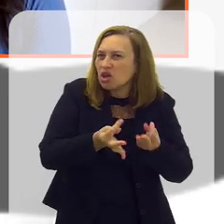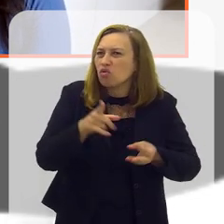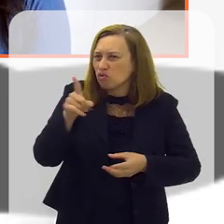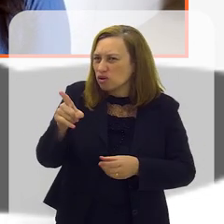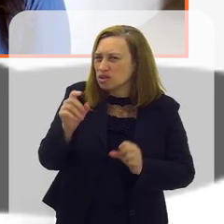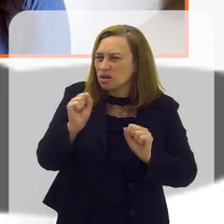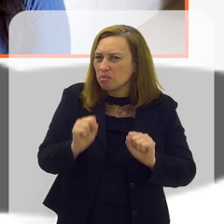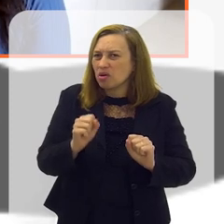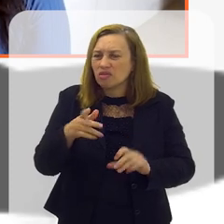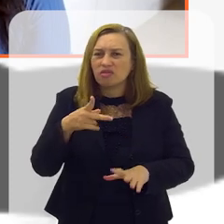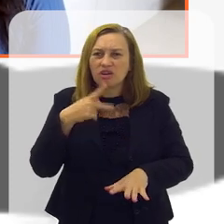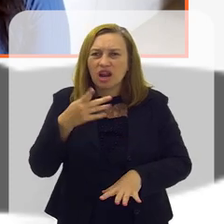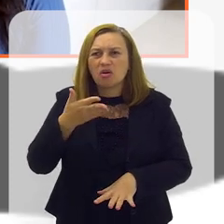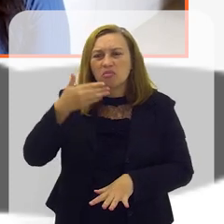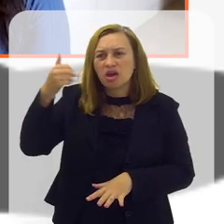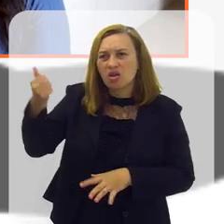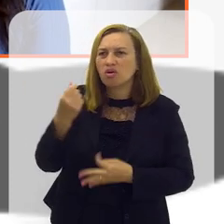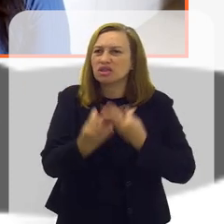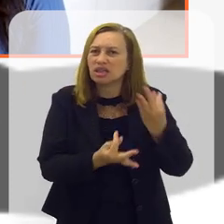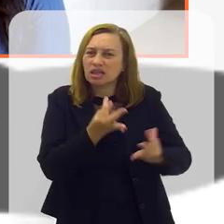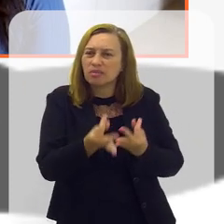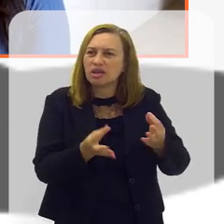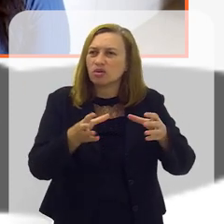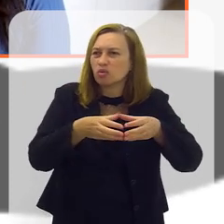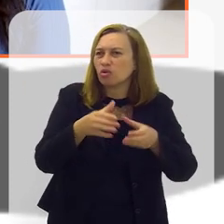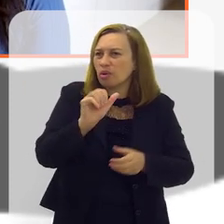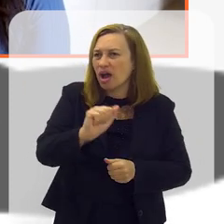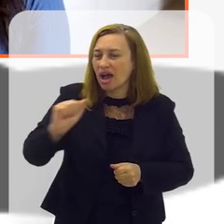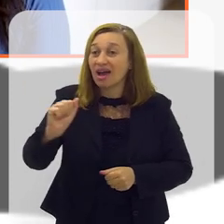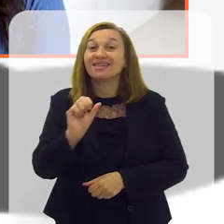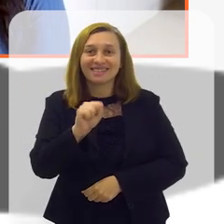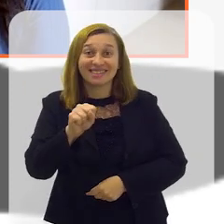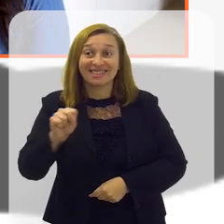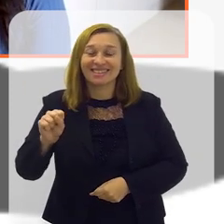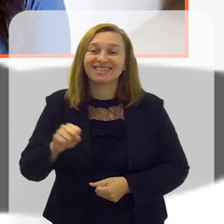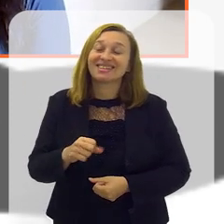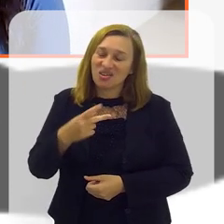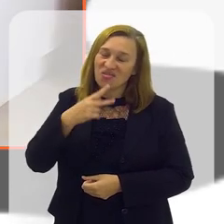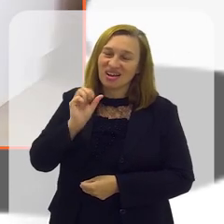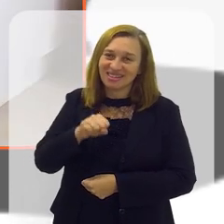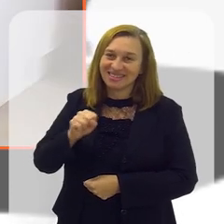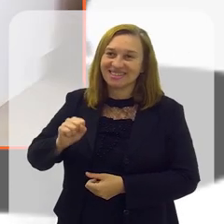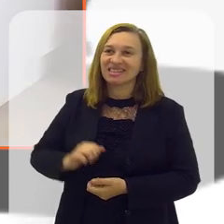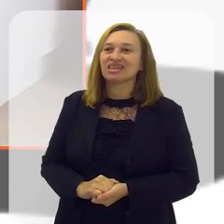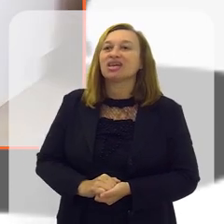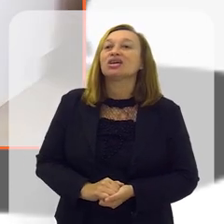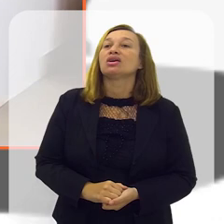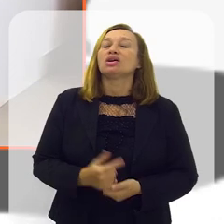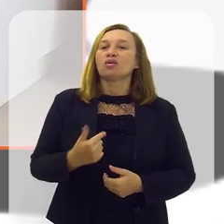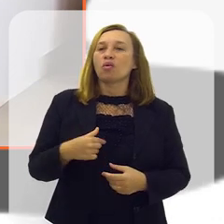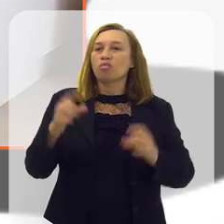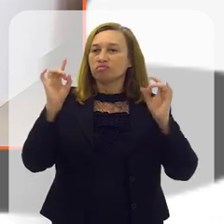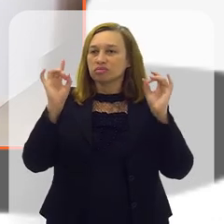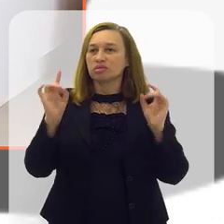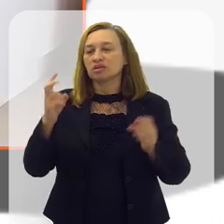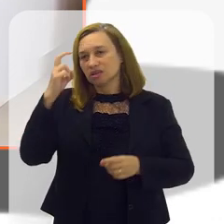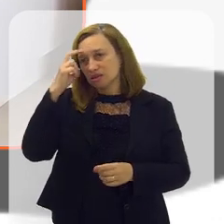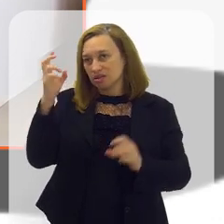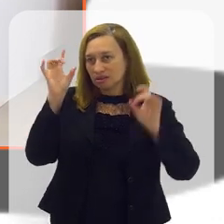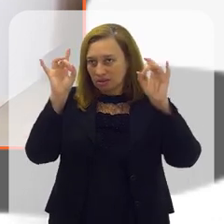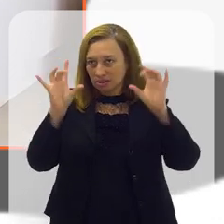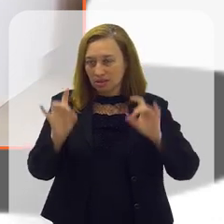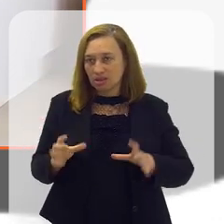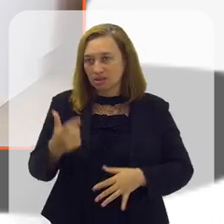tratamento. Você diria que o melhor tratamento é o AA? Diria, eu diria, como especialista